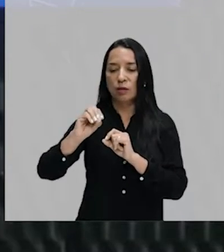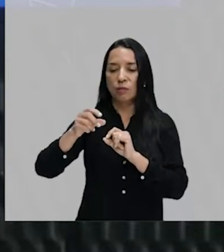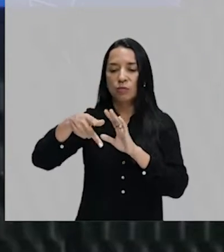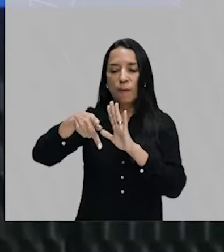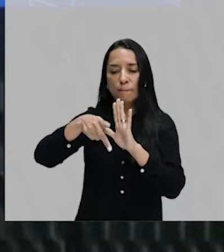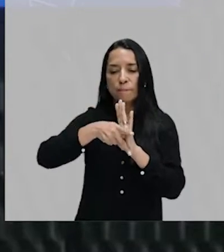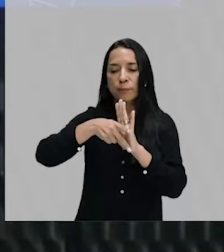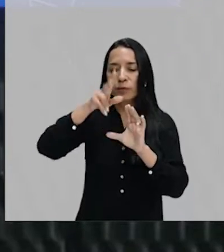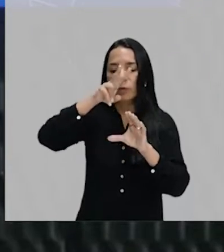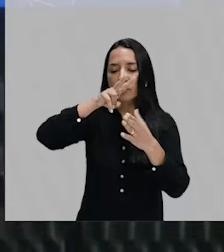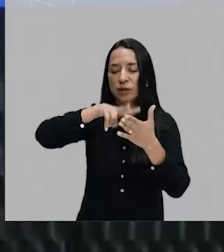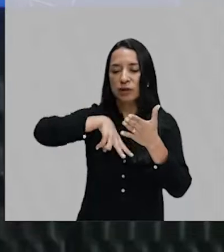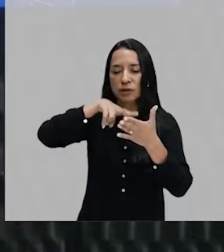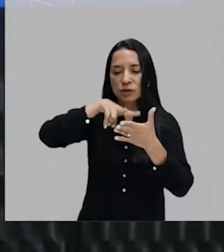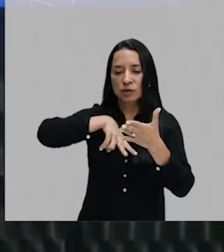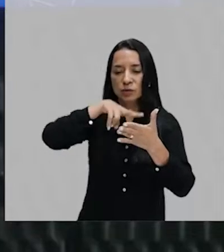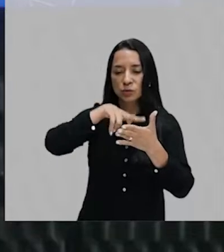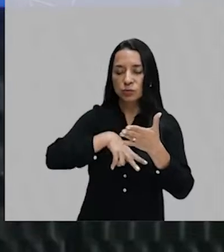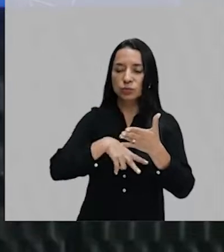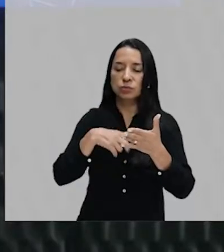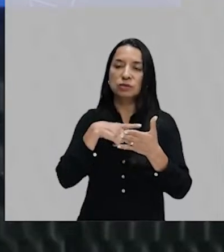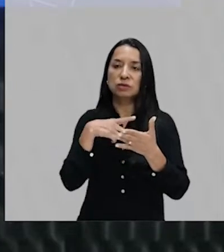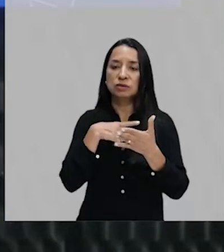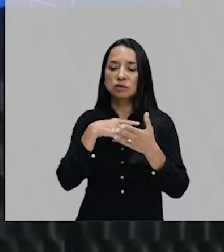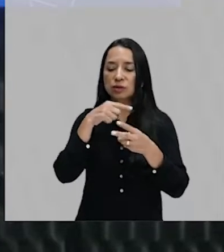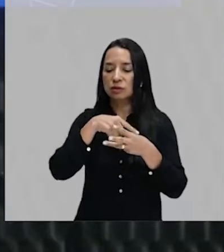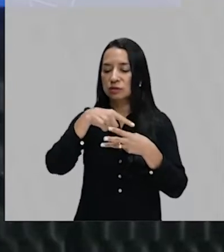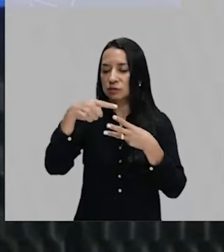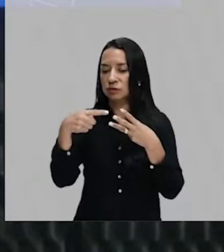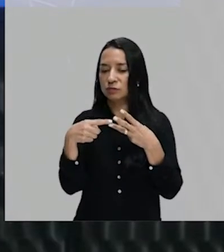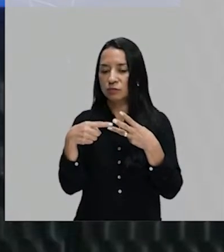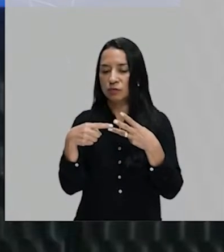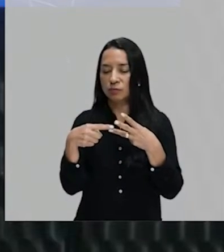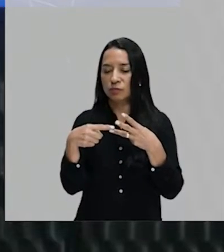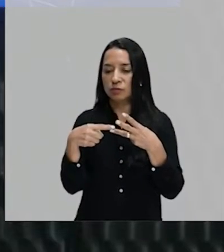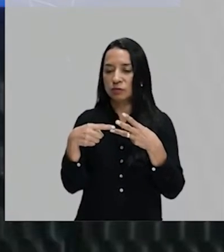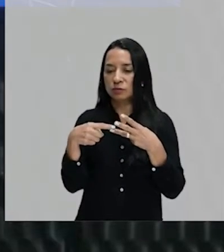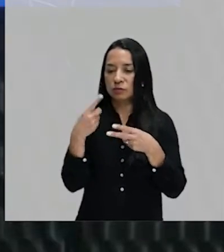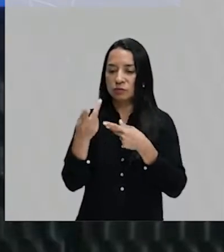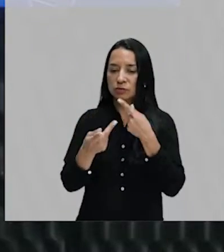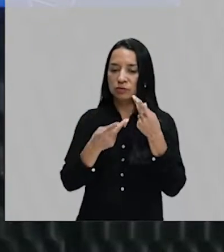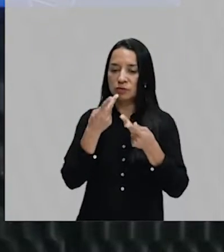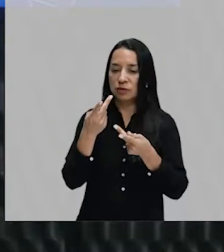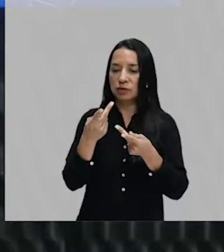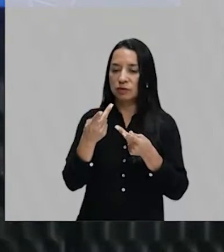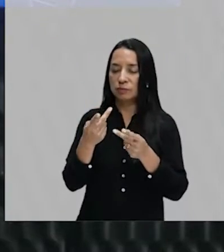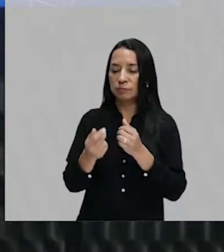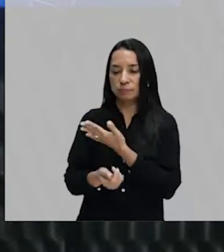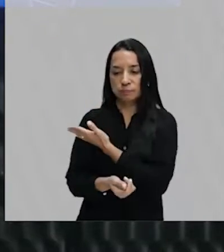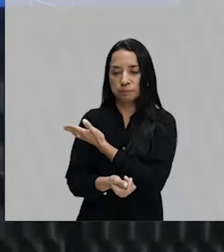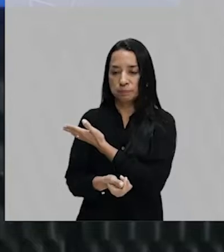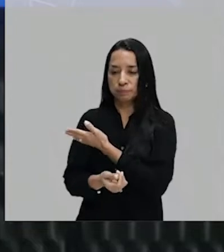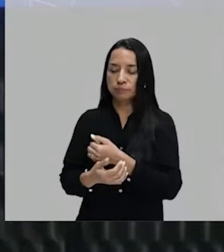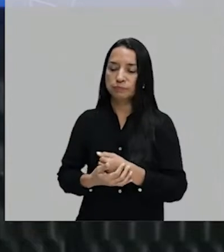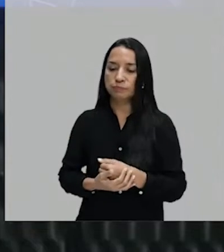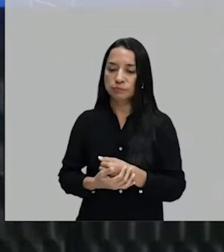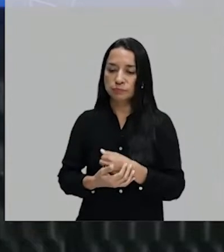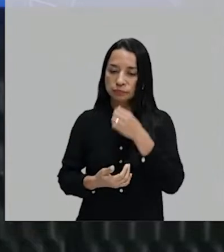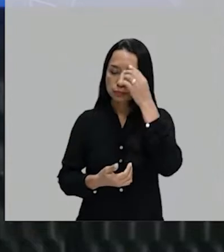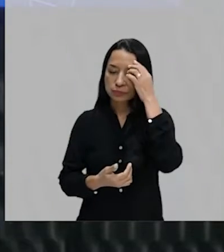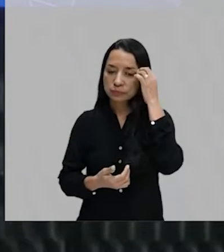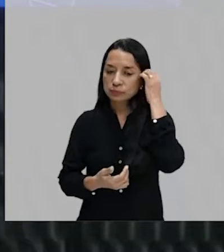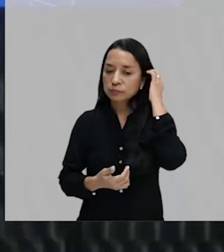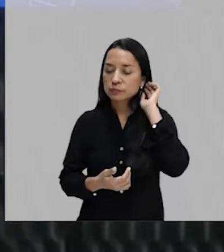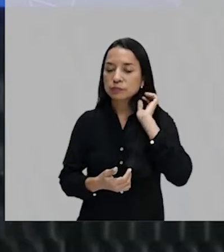da dessa sentença ela tem três formas né de ser dita a e subconjunto de b a